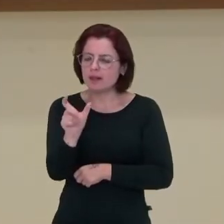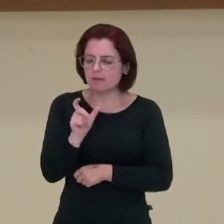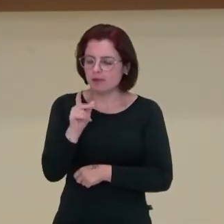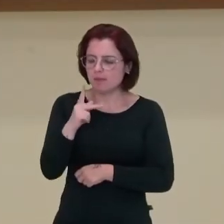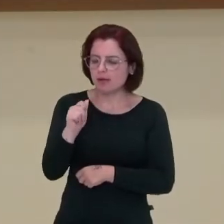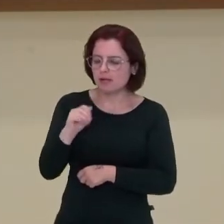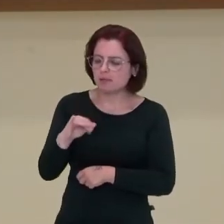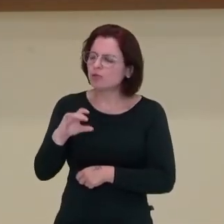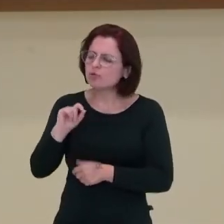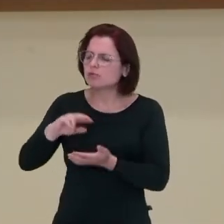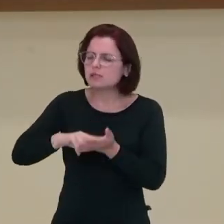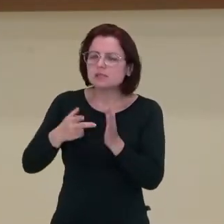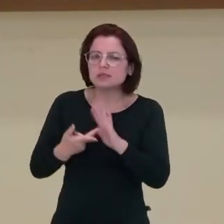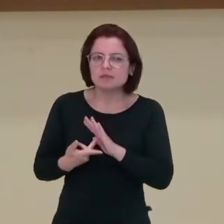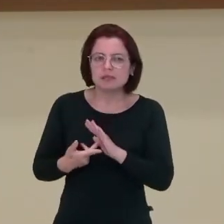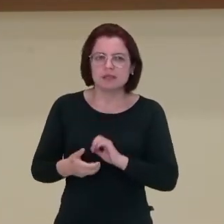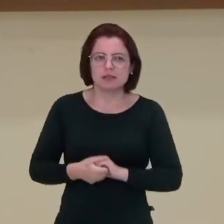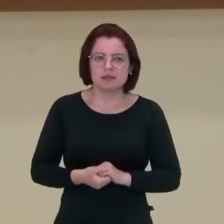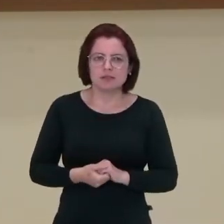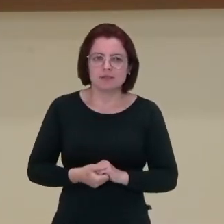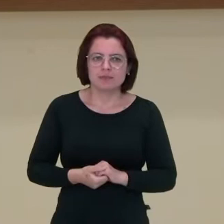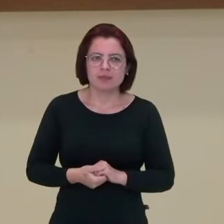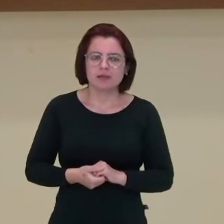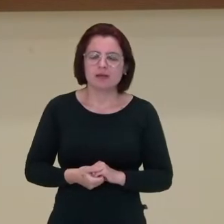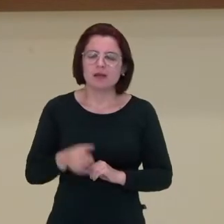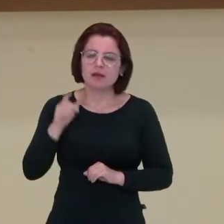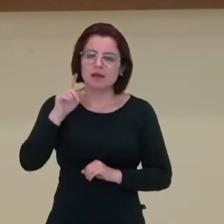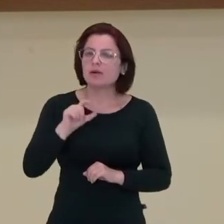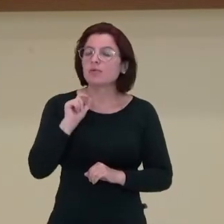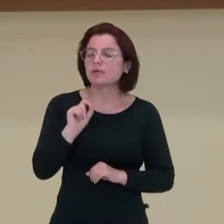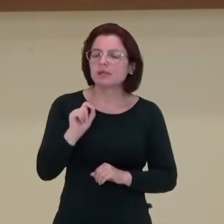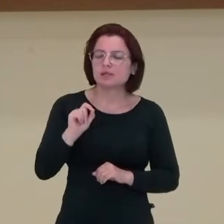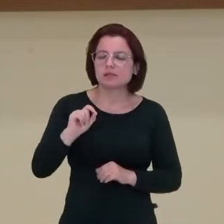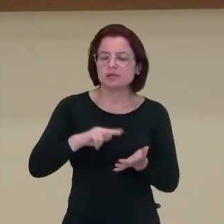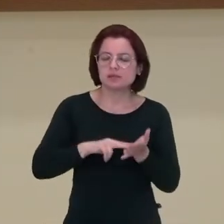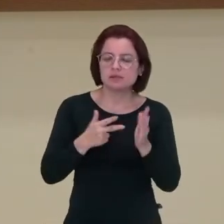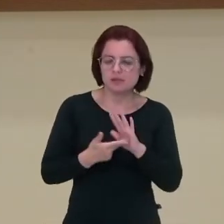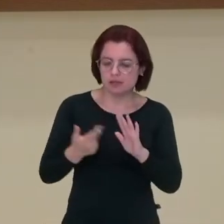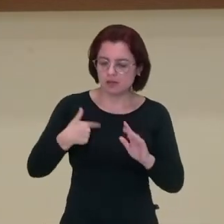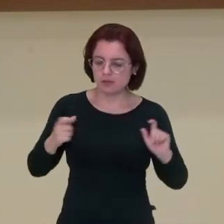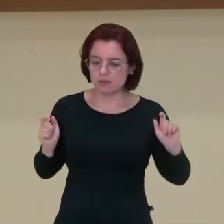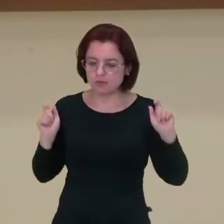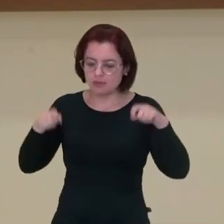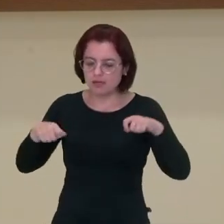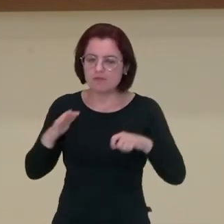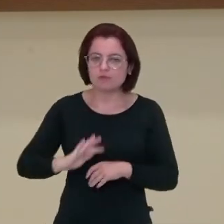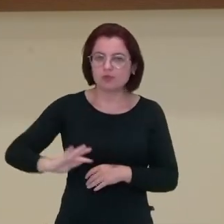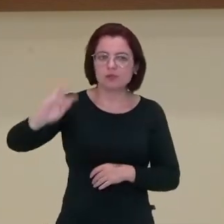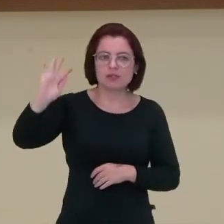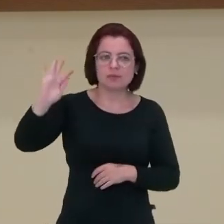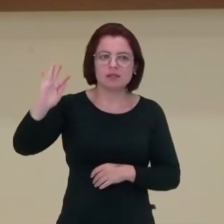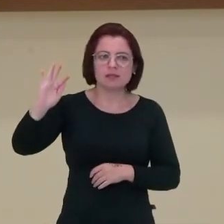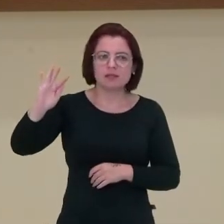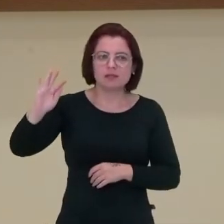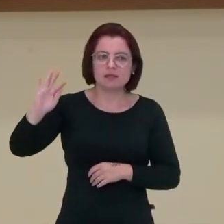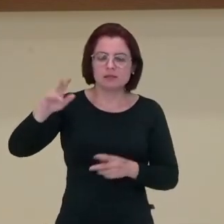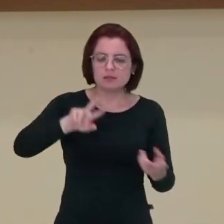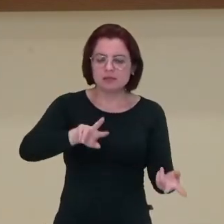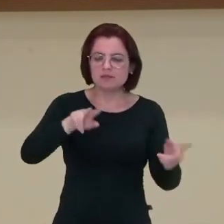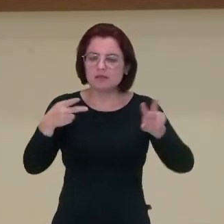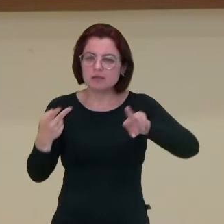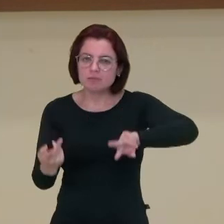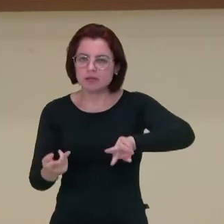um patrimônio? Patrimônio é exatamente aquilo que eu posso futuramente